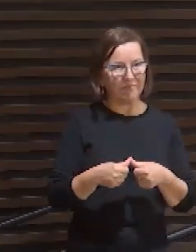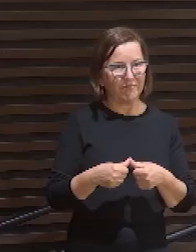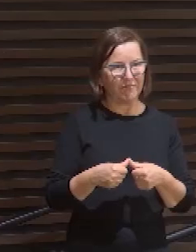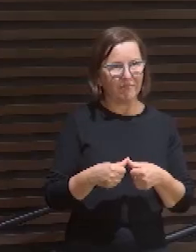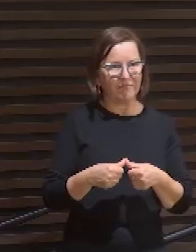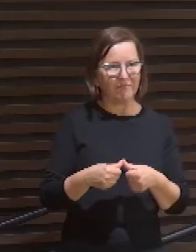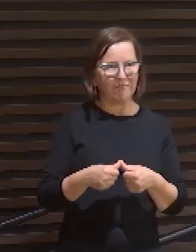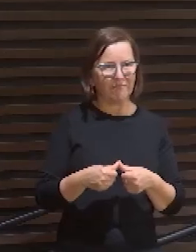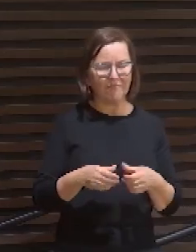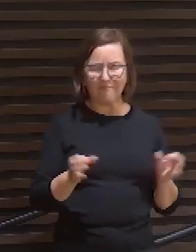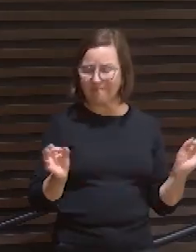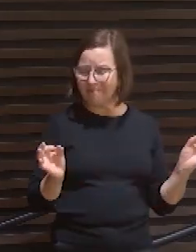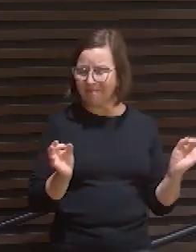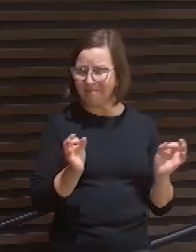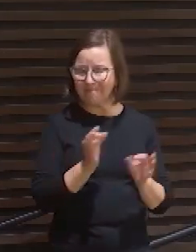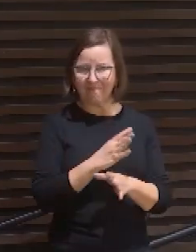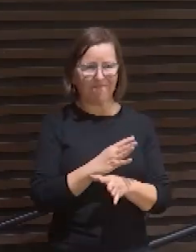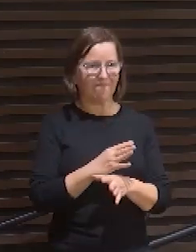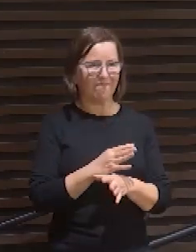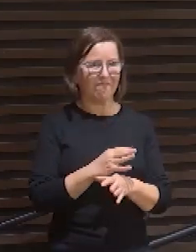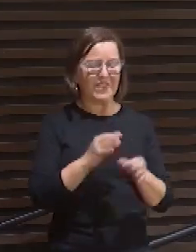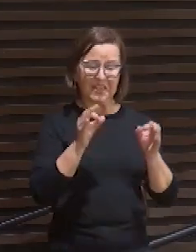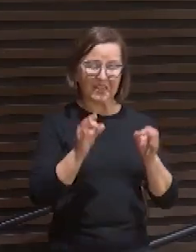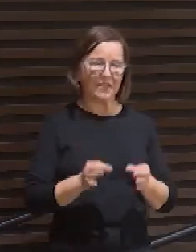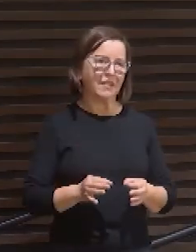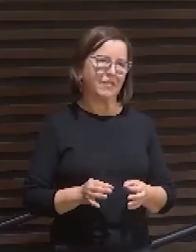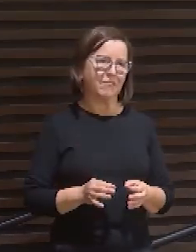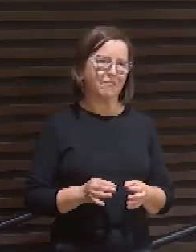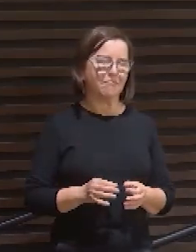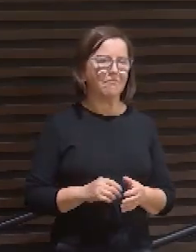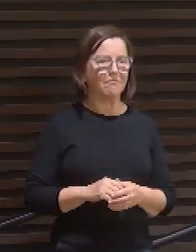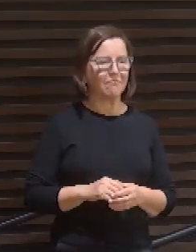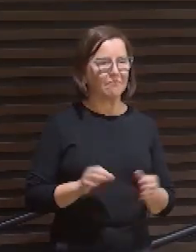cabal, pontual e pronto.